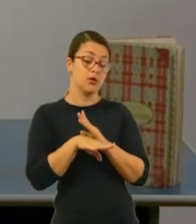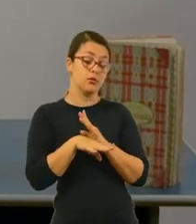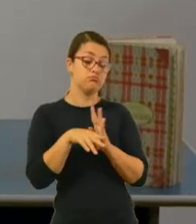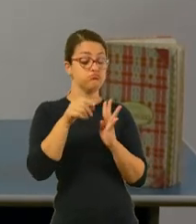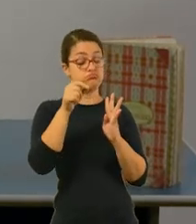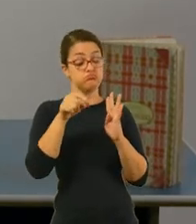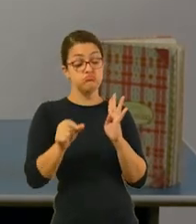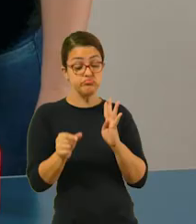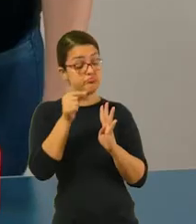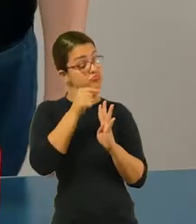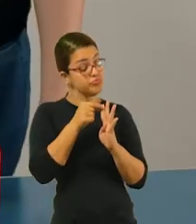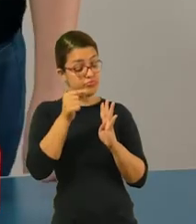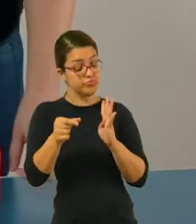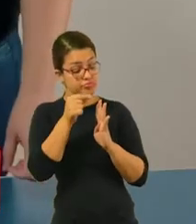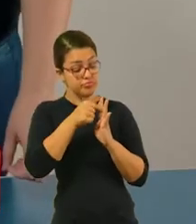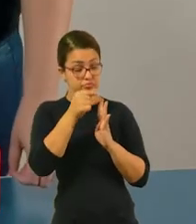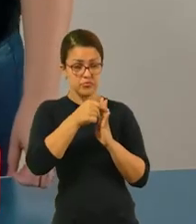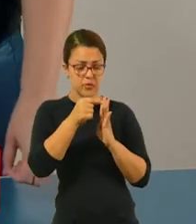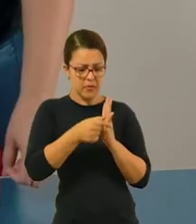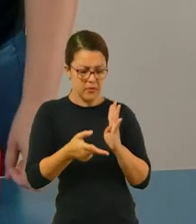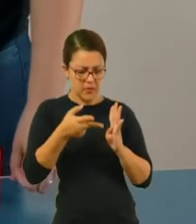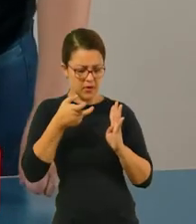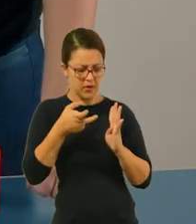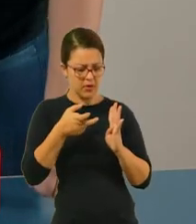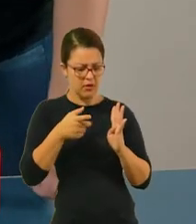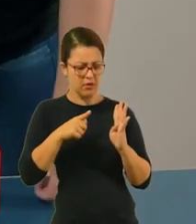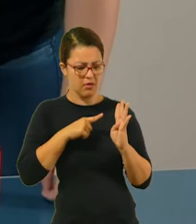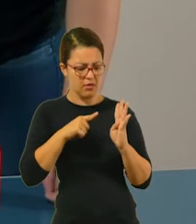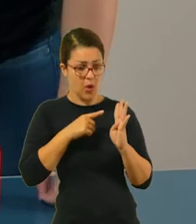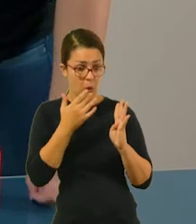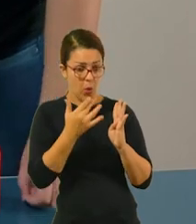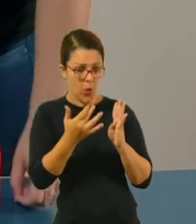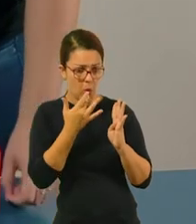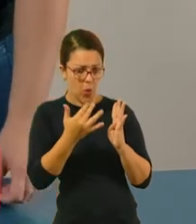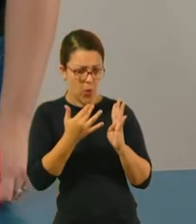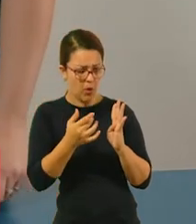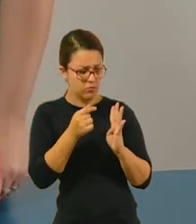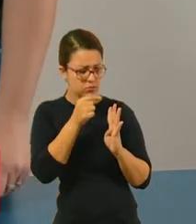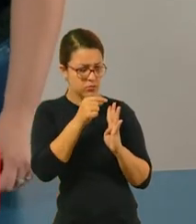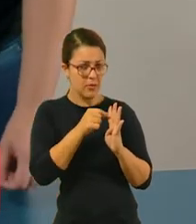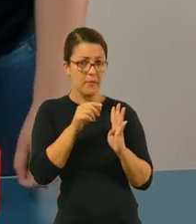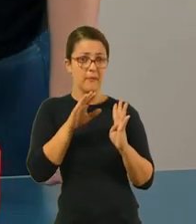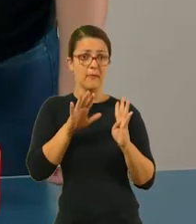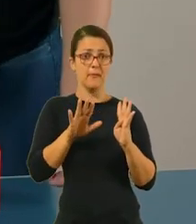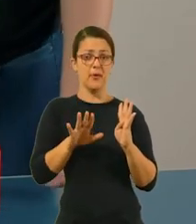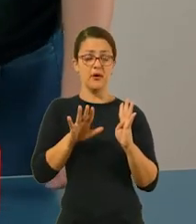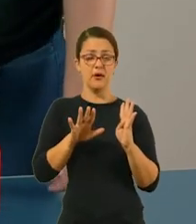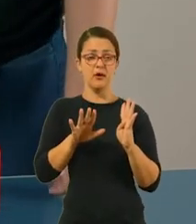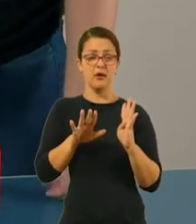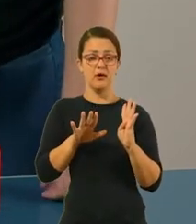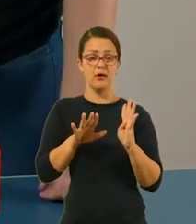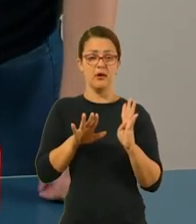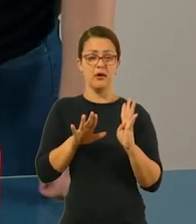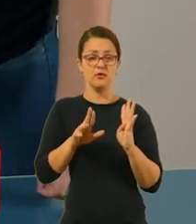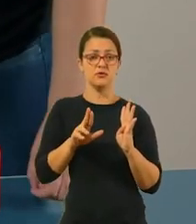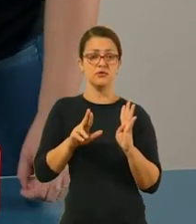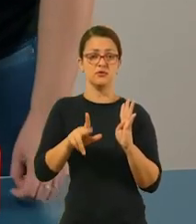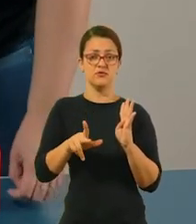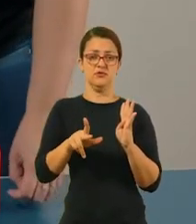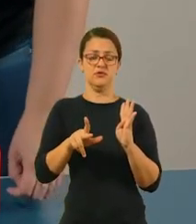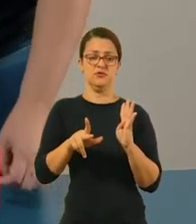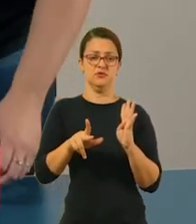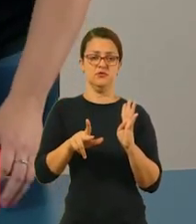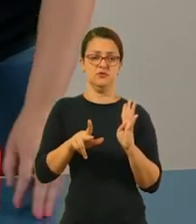peças nos ábacos, perceberam que as bolinhas que pegavam possuíam as mesmas cores, porém estavam dispostas